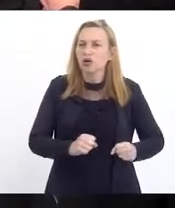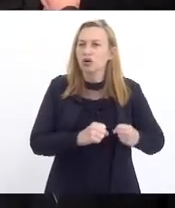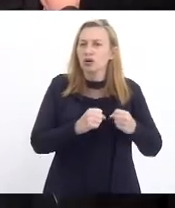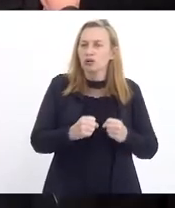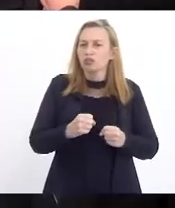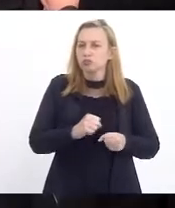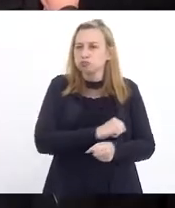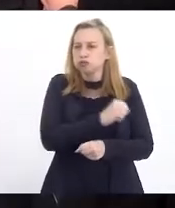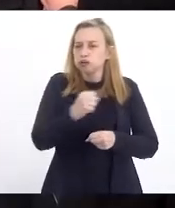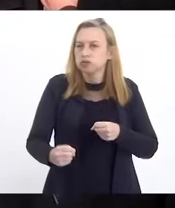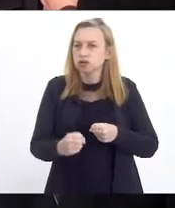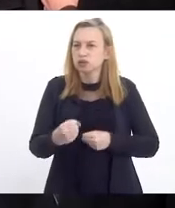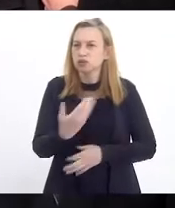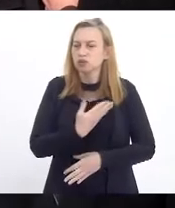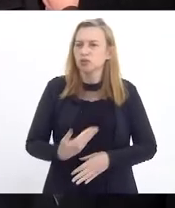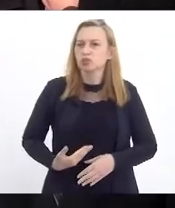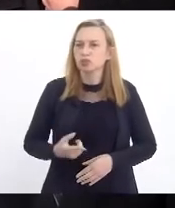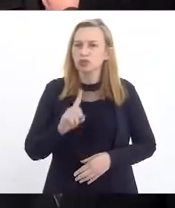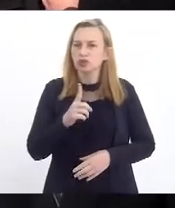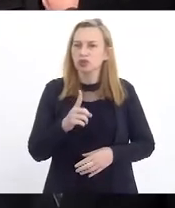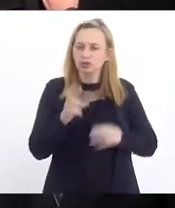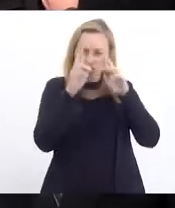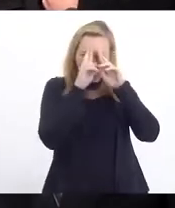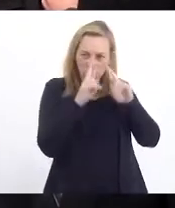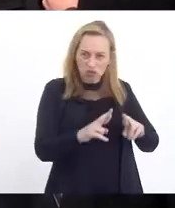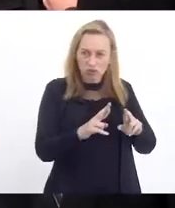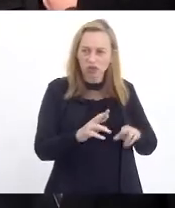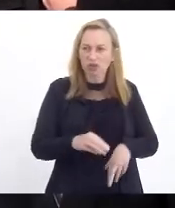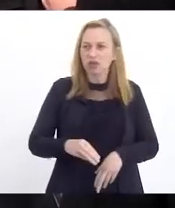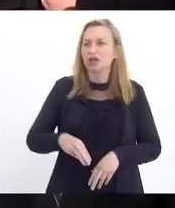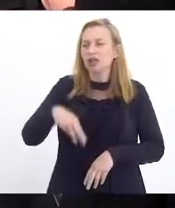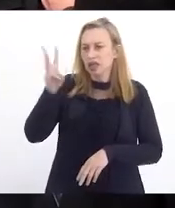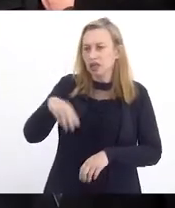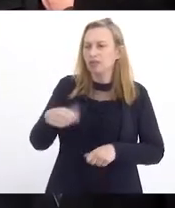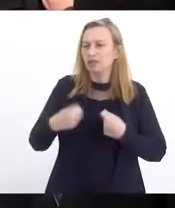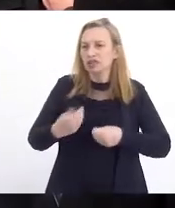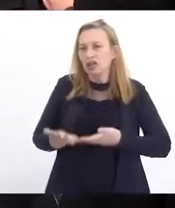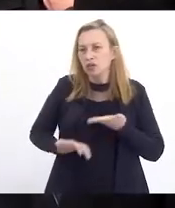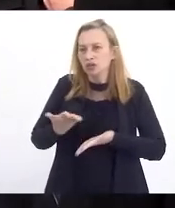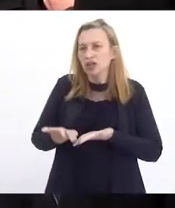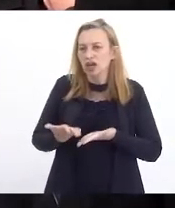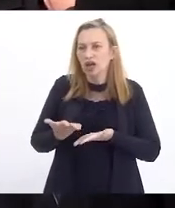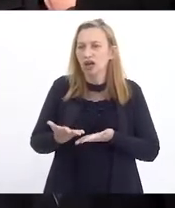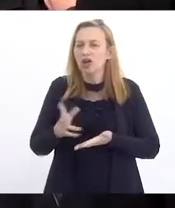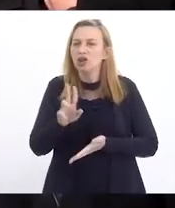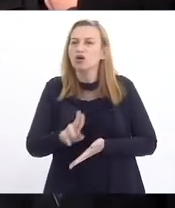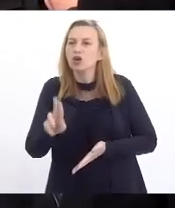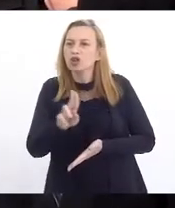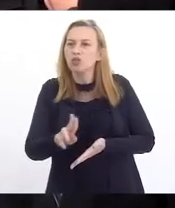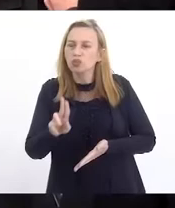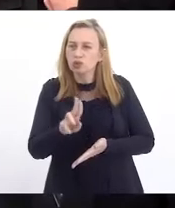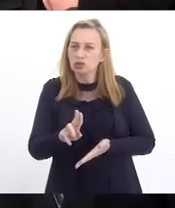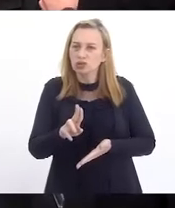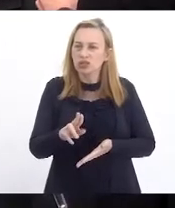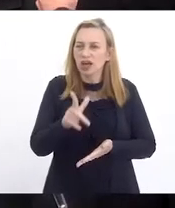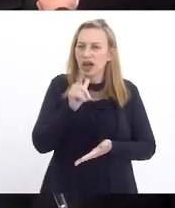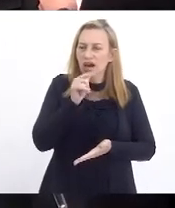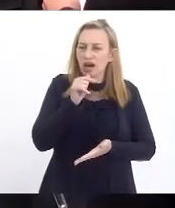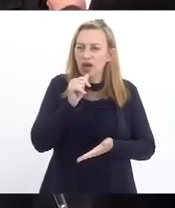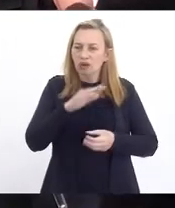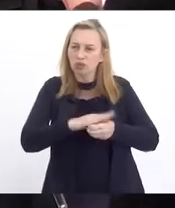poder público não trata com respeito quem deveria tratar, que é o consumidor final, que paga a conta da água e esgota a